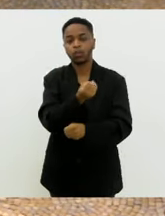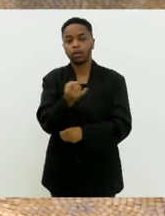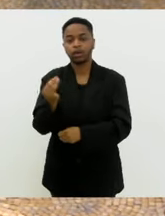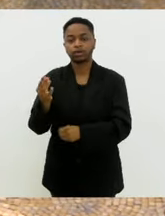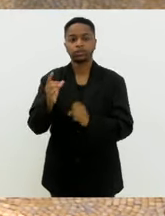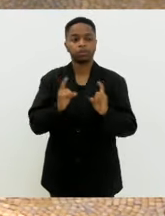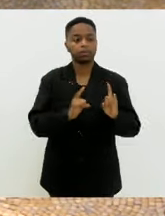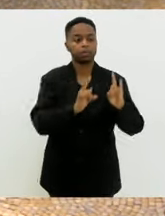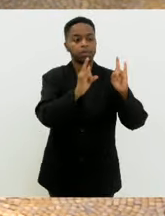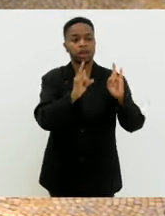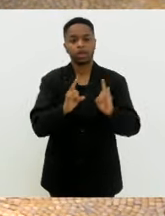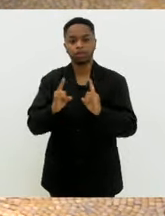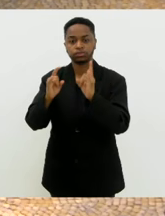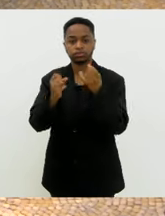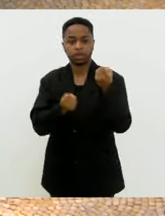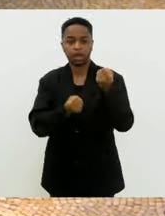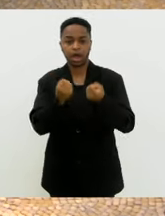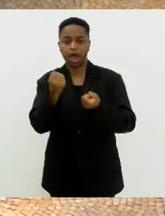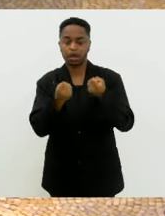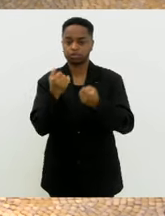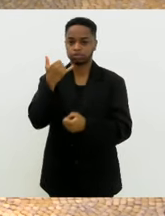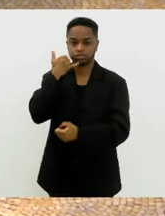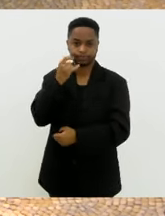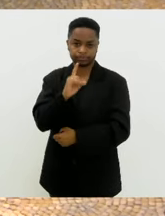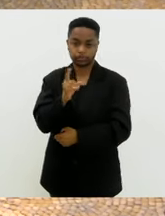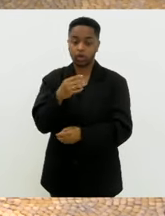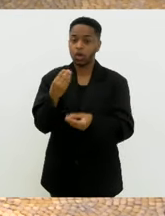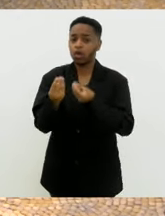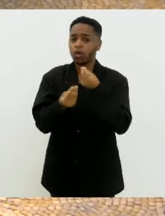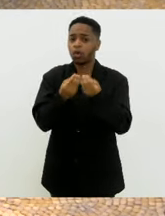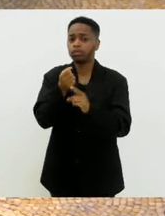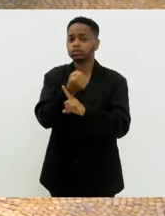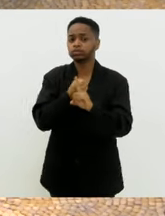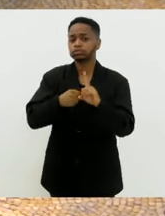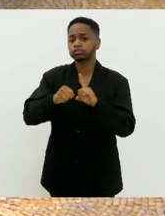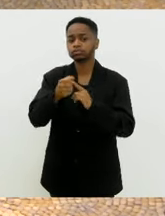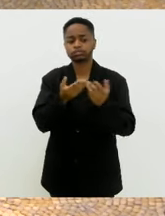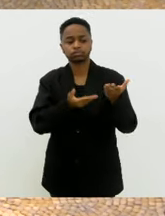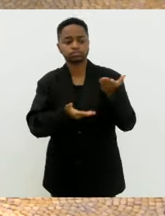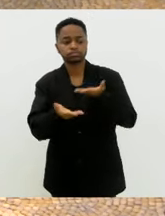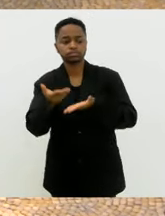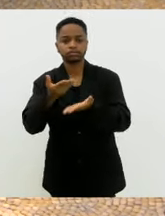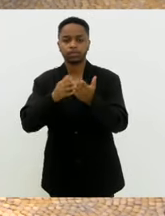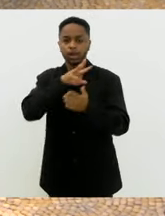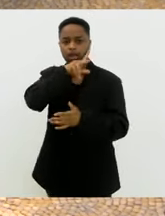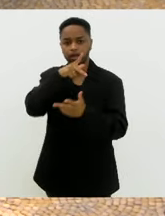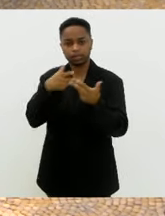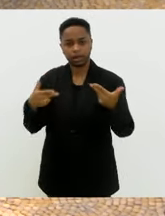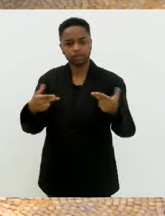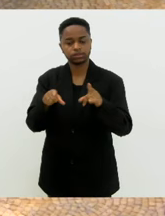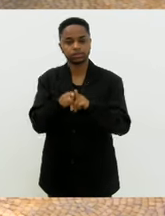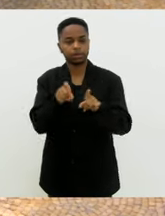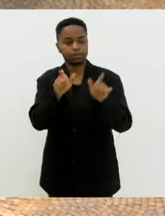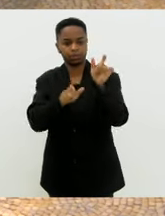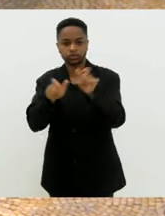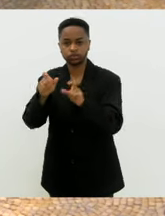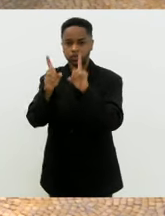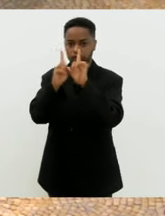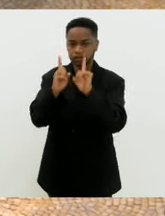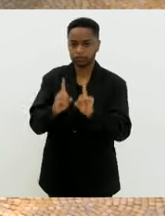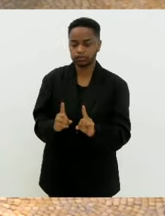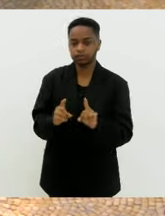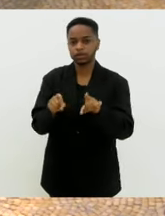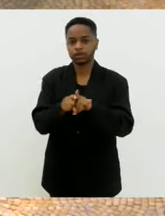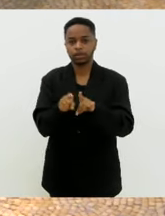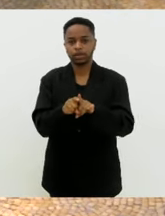e de celulares. Como essa sociedade lida com os animais, com as pessoas com deficiência, com